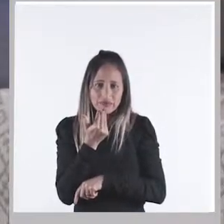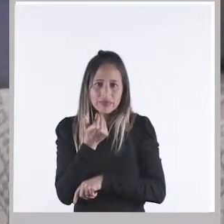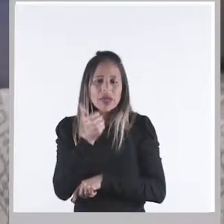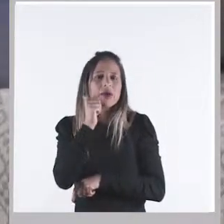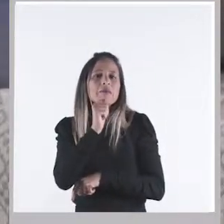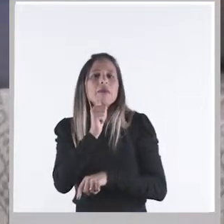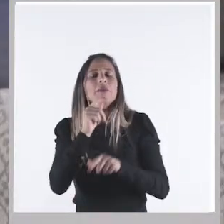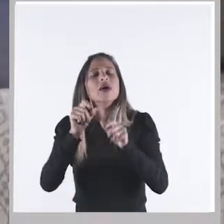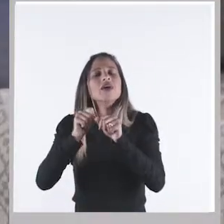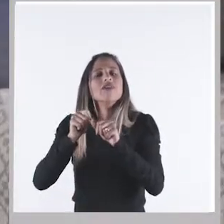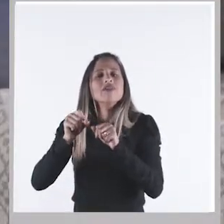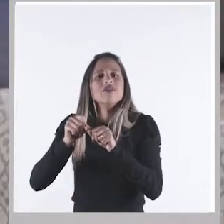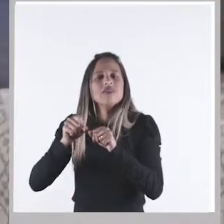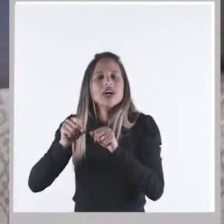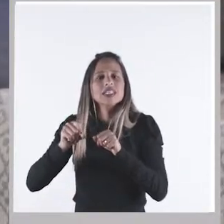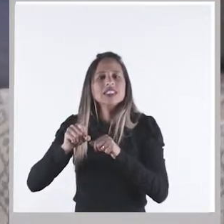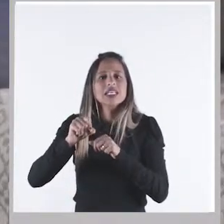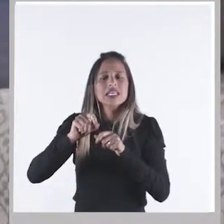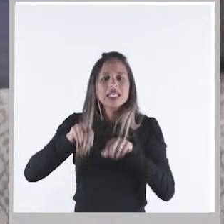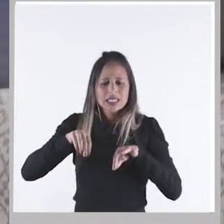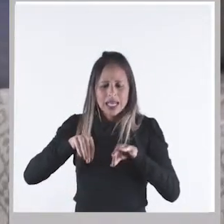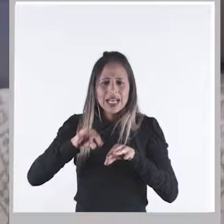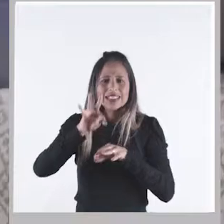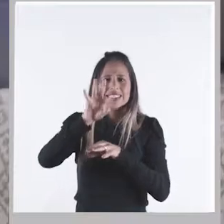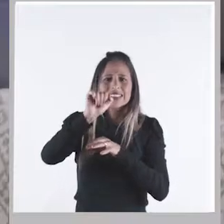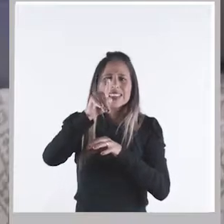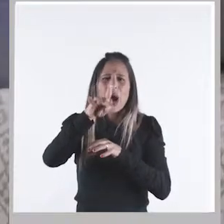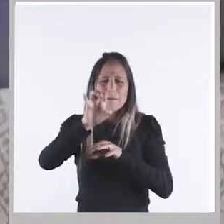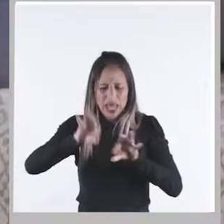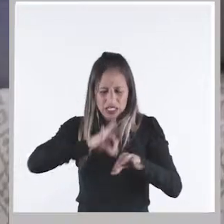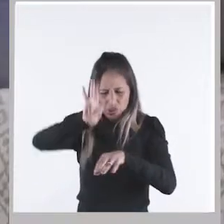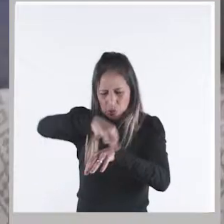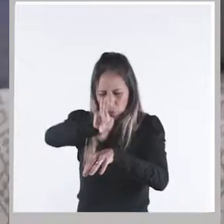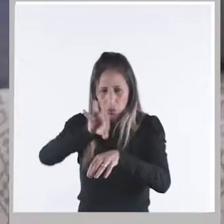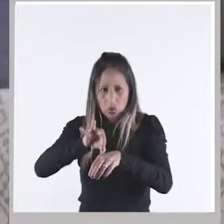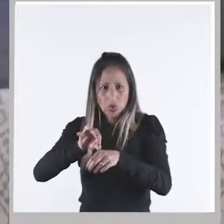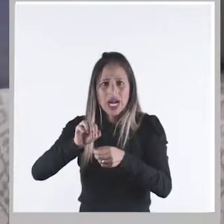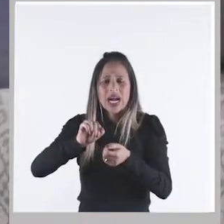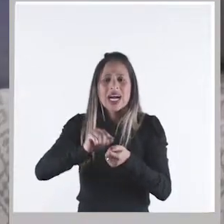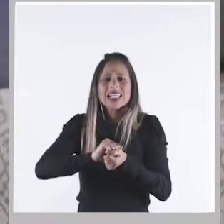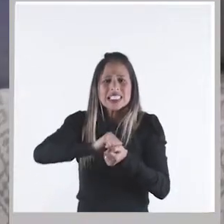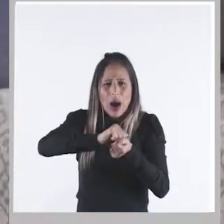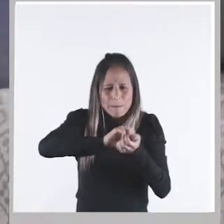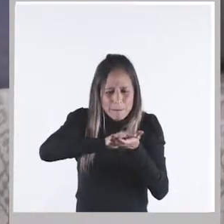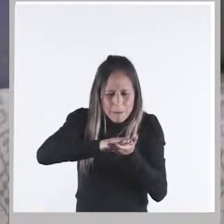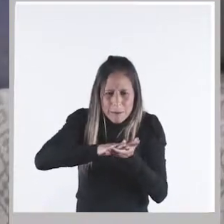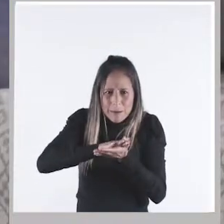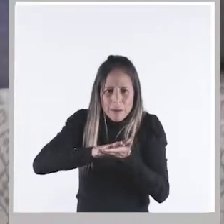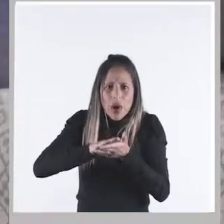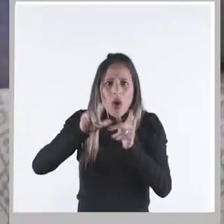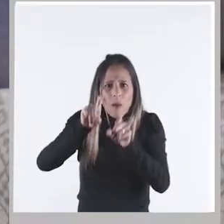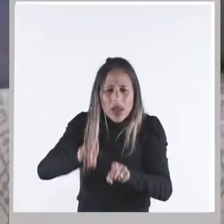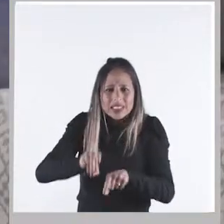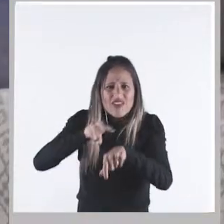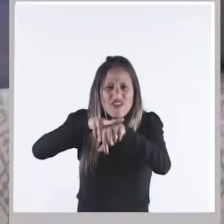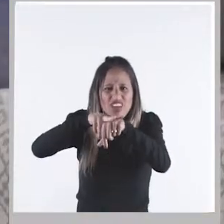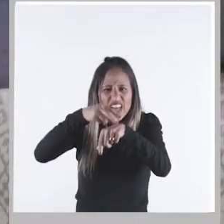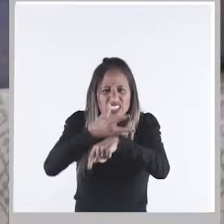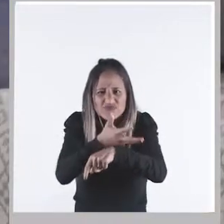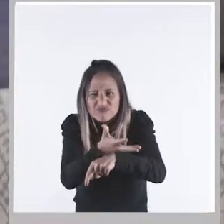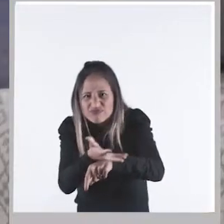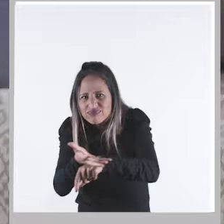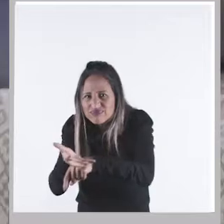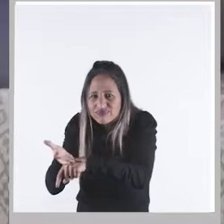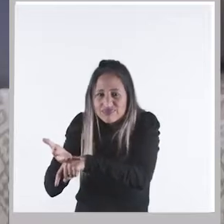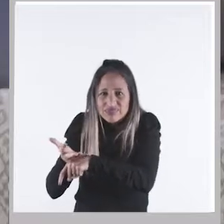fazia tapete de retalho, coxa de retalho, sabão caseiro, ela plantava horta, né? Então,